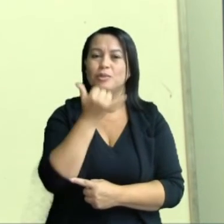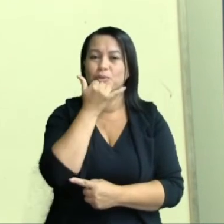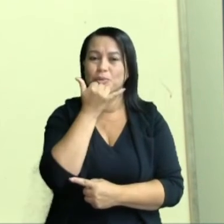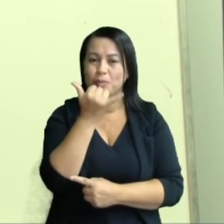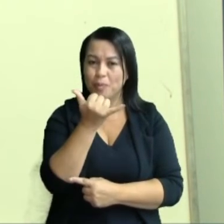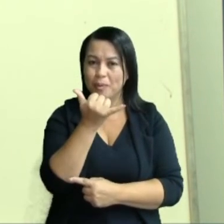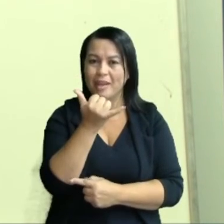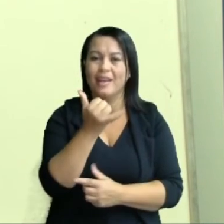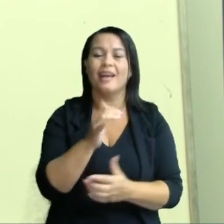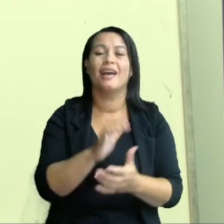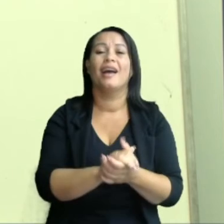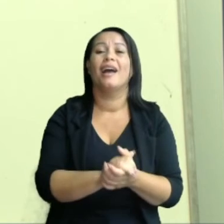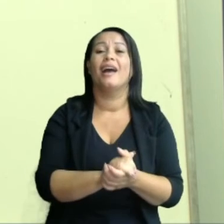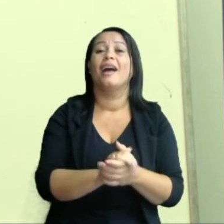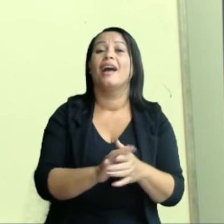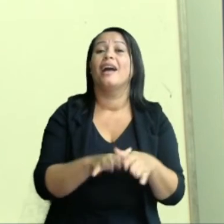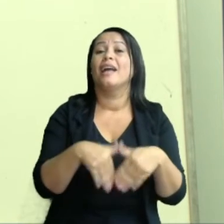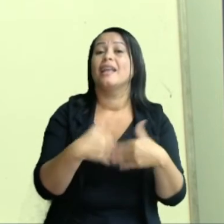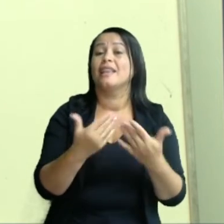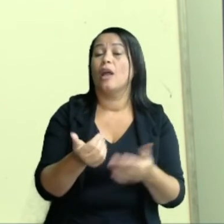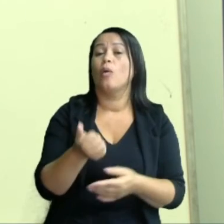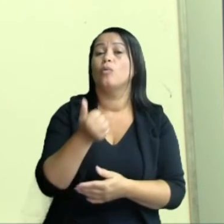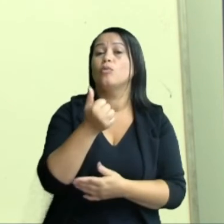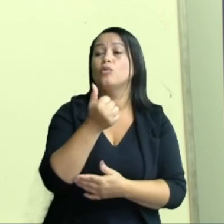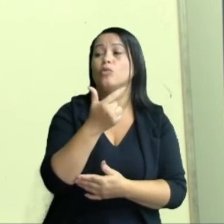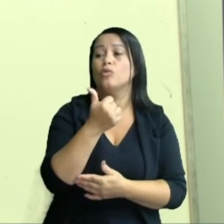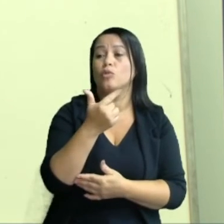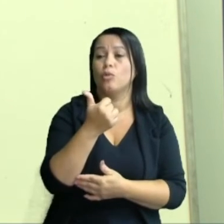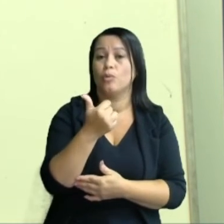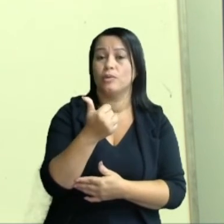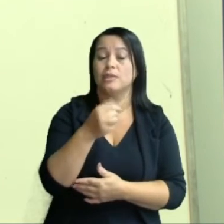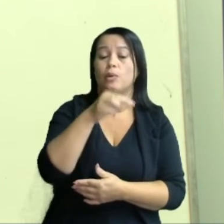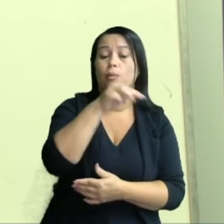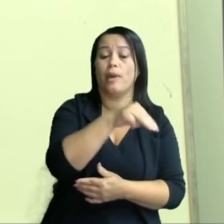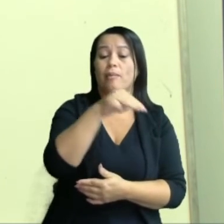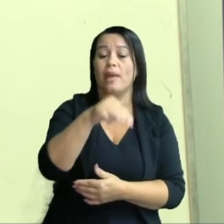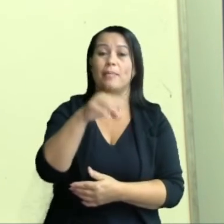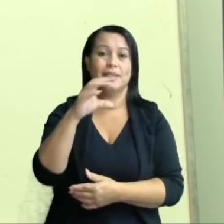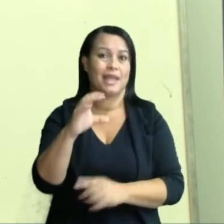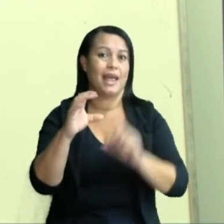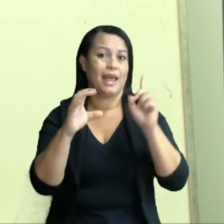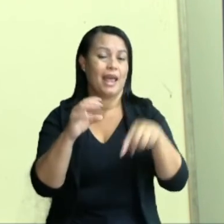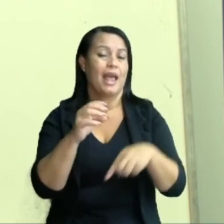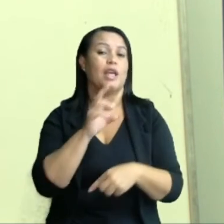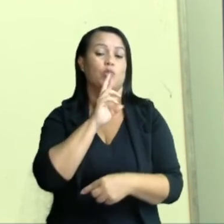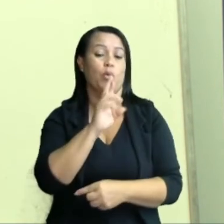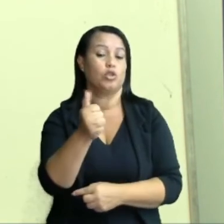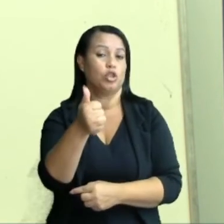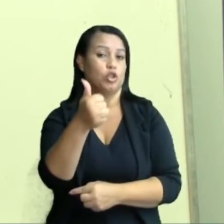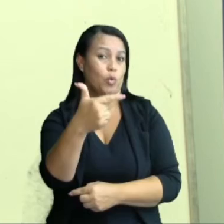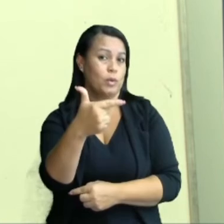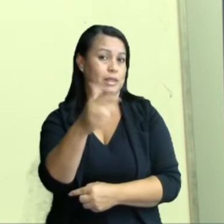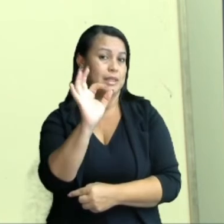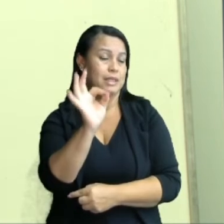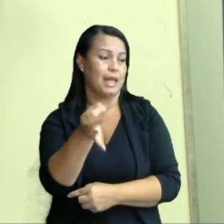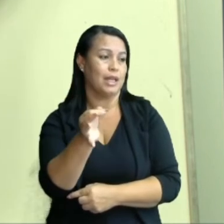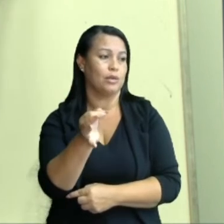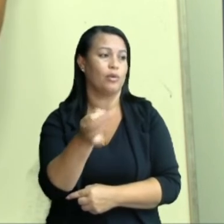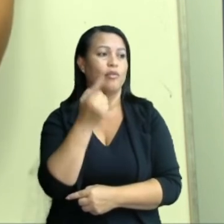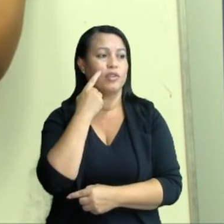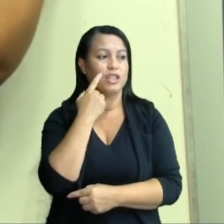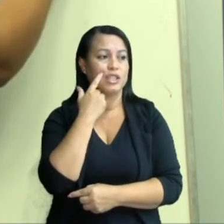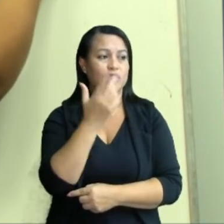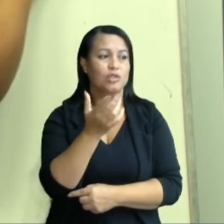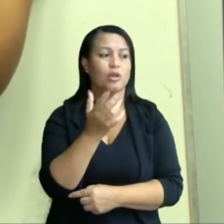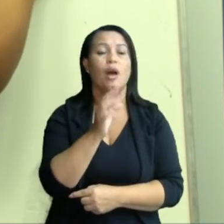12, desculpe. Então, 12. Então, o meu MMC é 12, tá certo? Então, pego